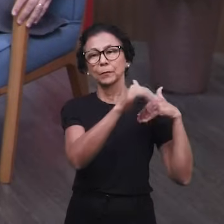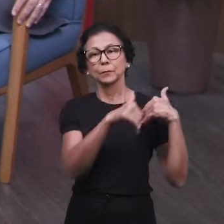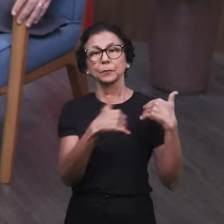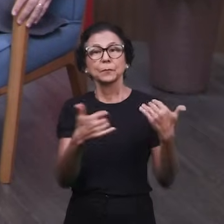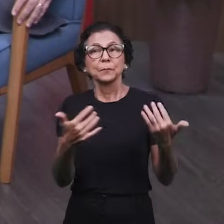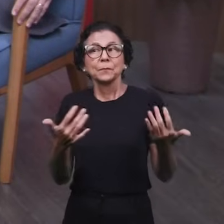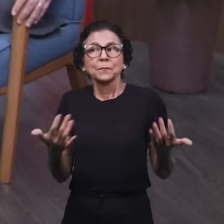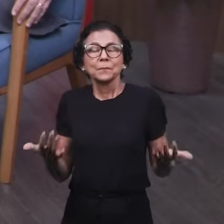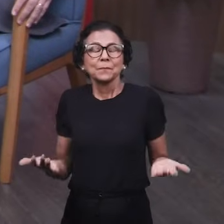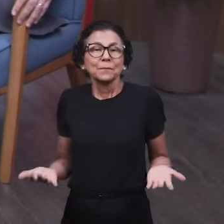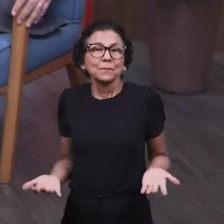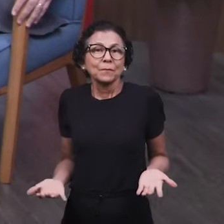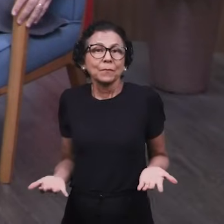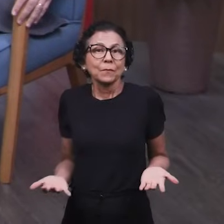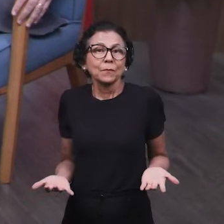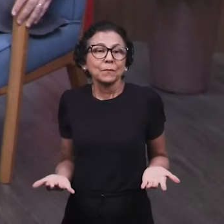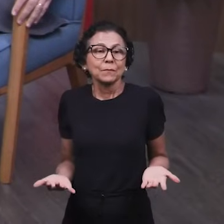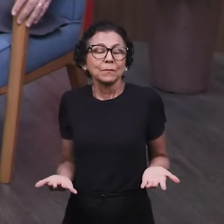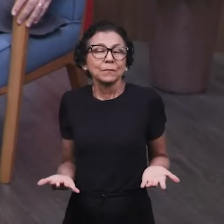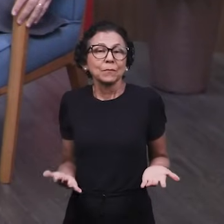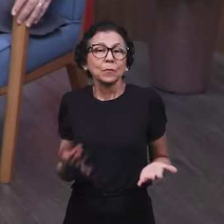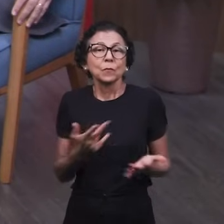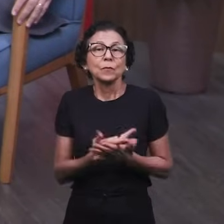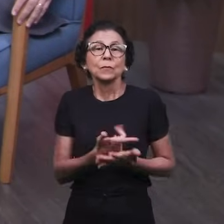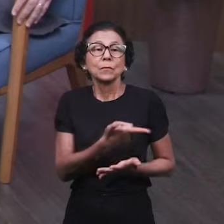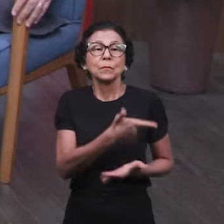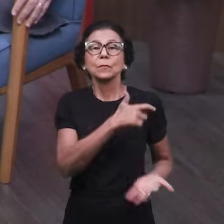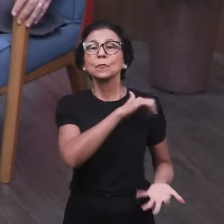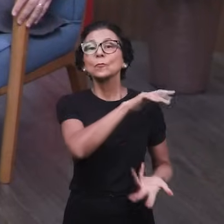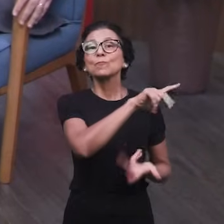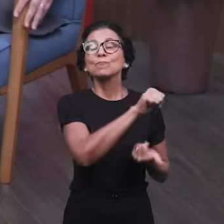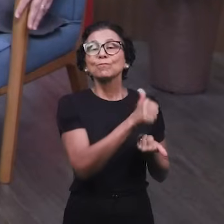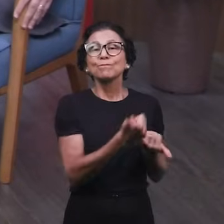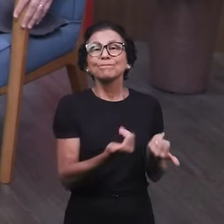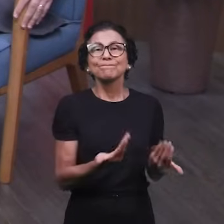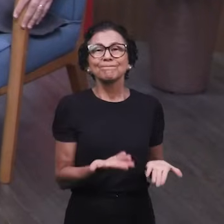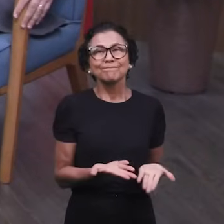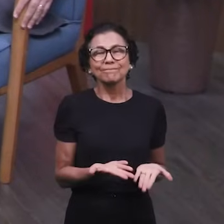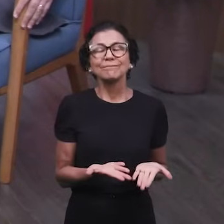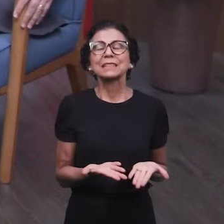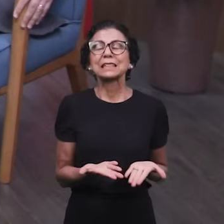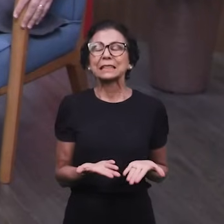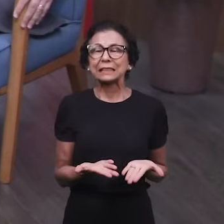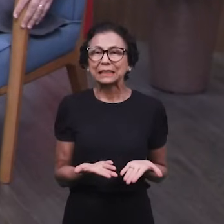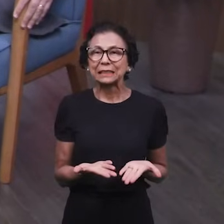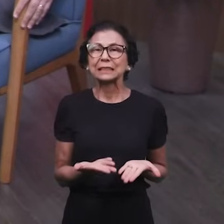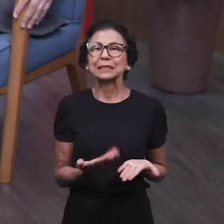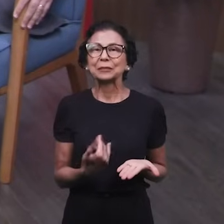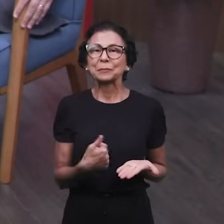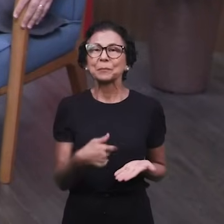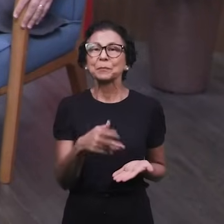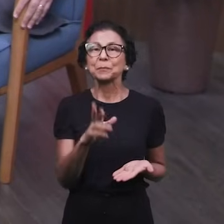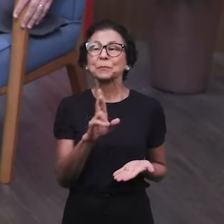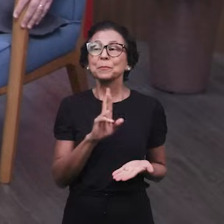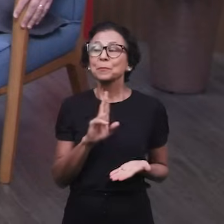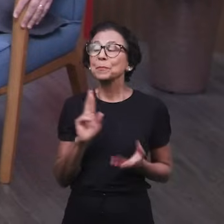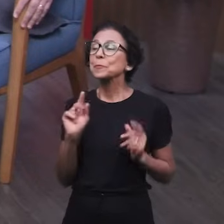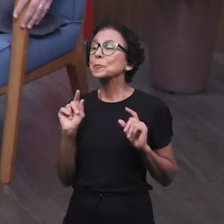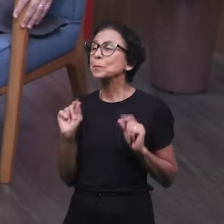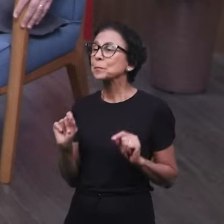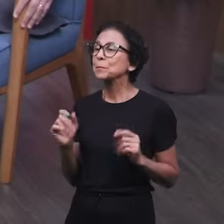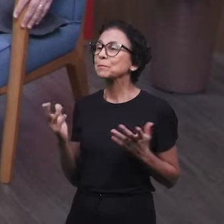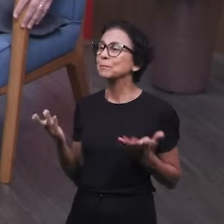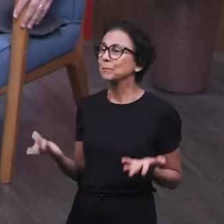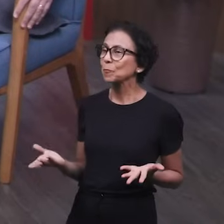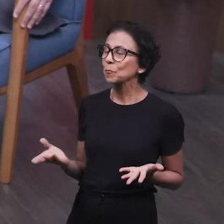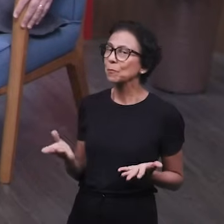hoje. Então, a pergunta é, para onde o mundo está sendo levado? A resposta, se alguém não quer guardar tanta coisa,